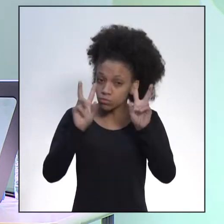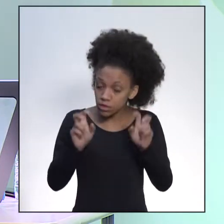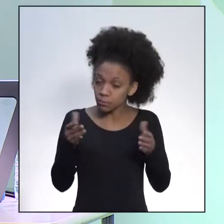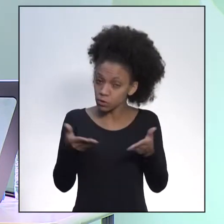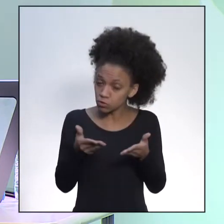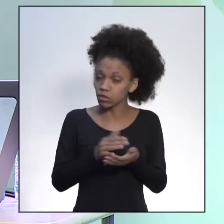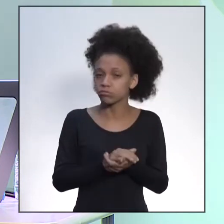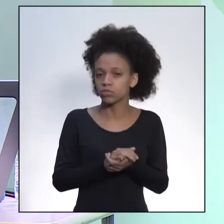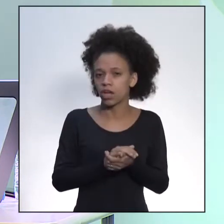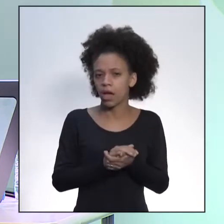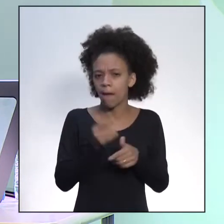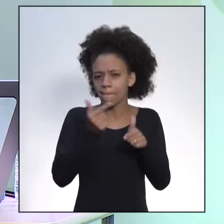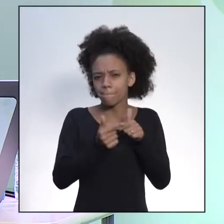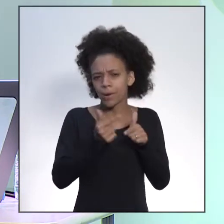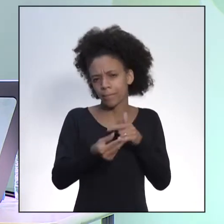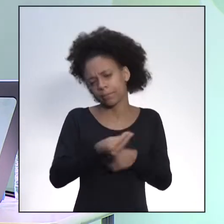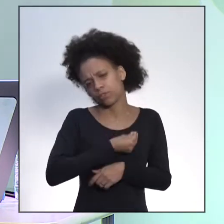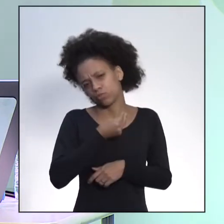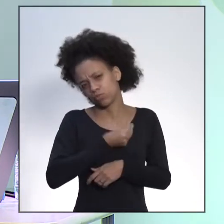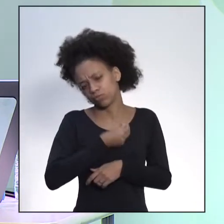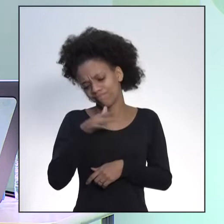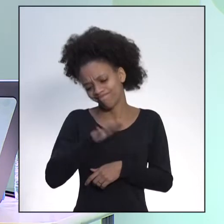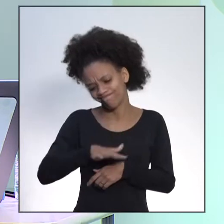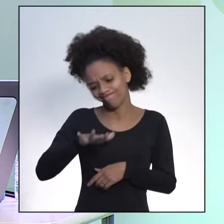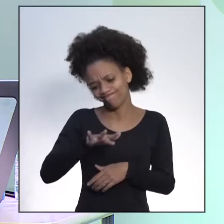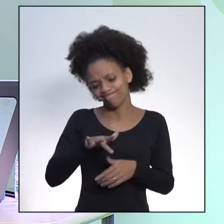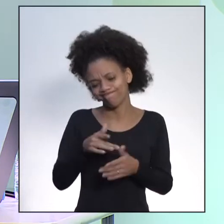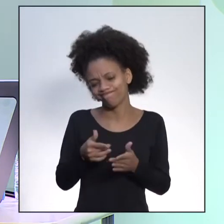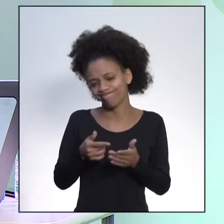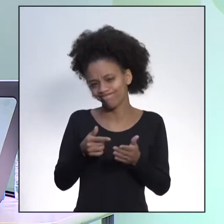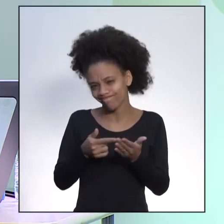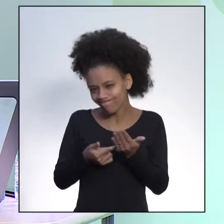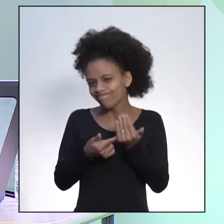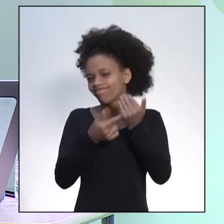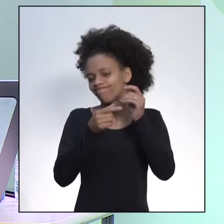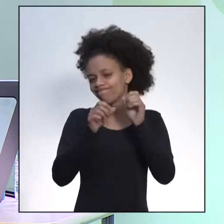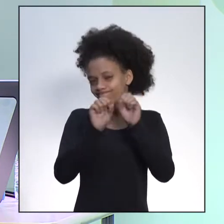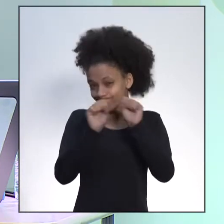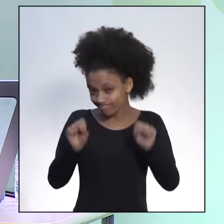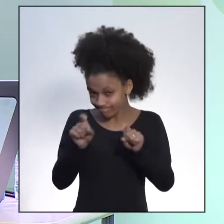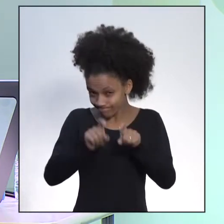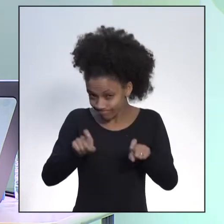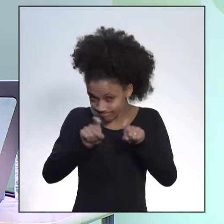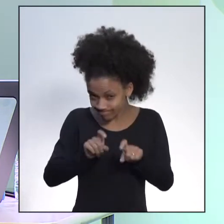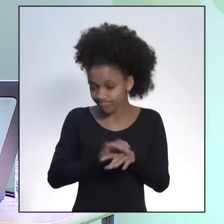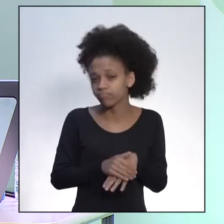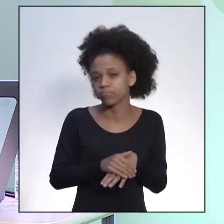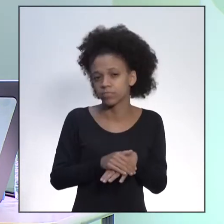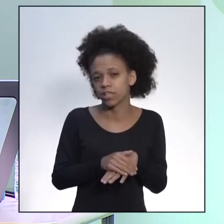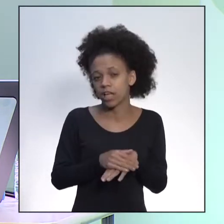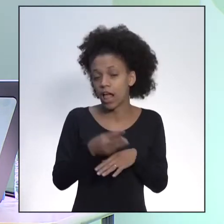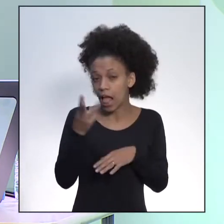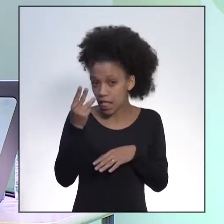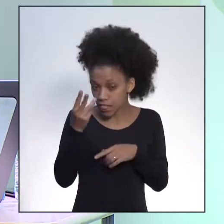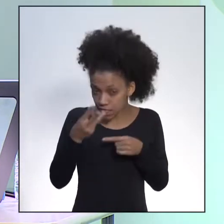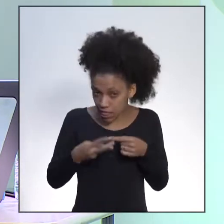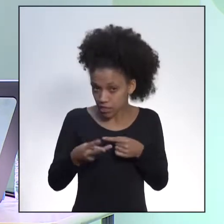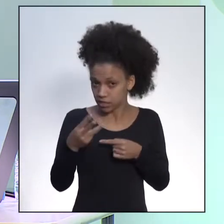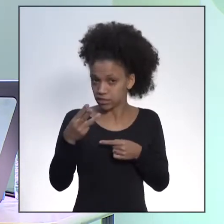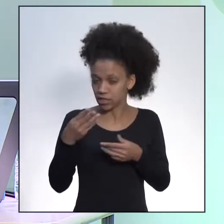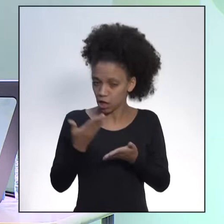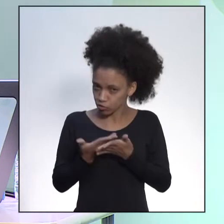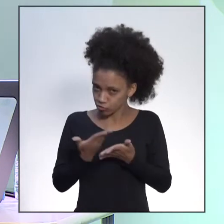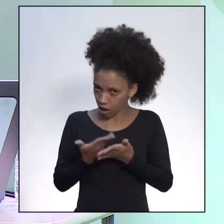hoje, problemas de convivência no ambiente virtual. Nós estamos na 3ª semana de aulas remotas, e se nós,